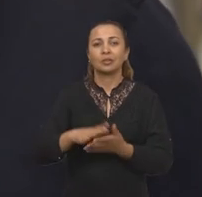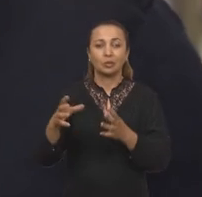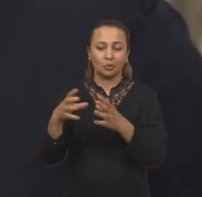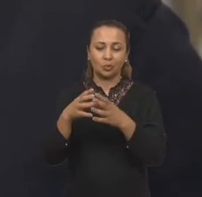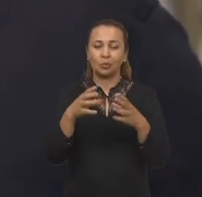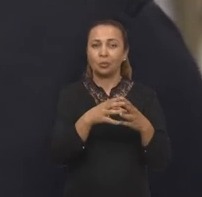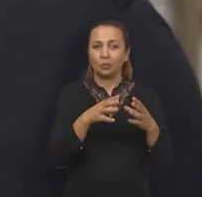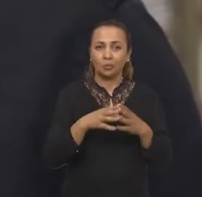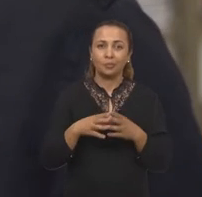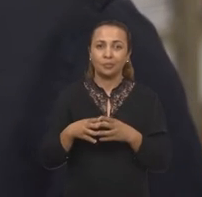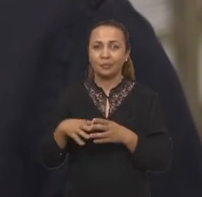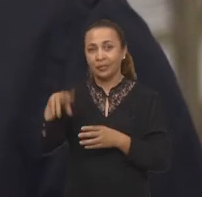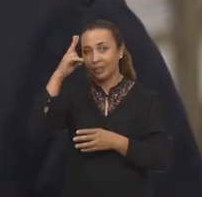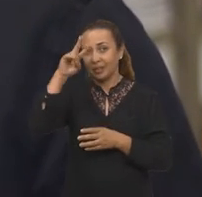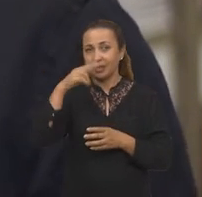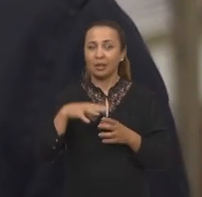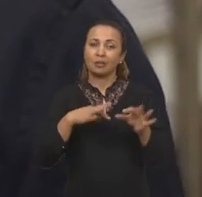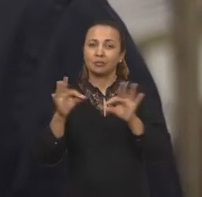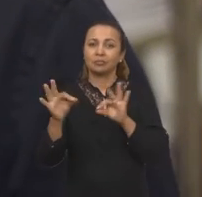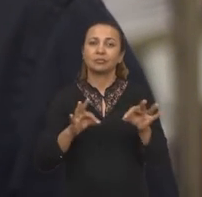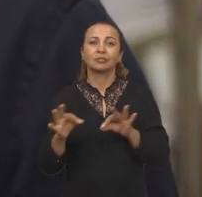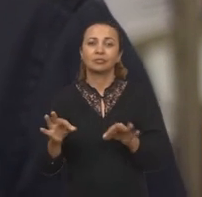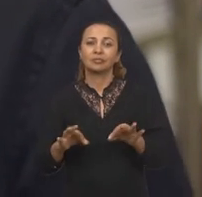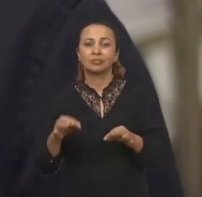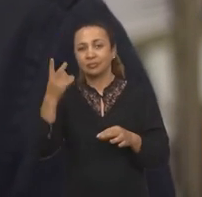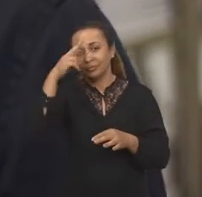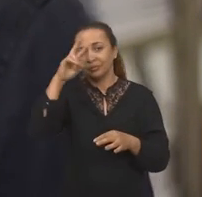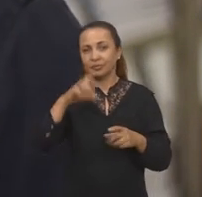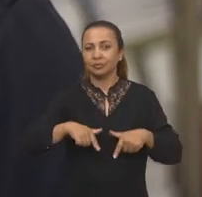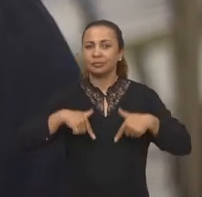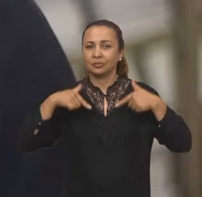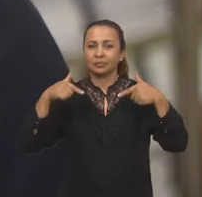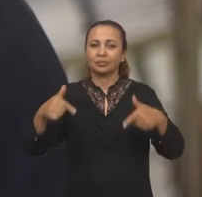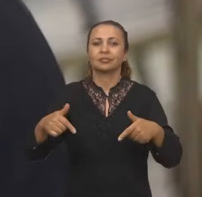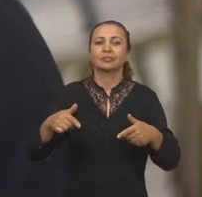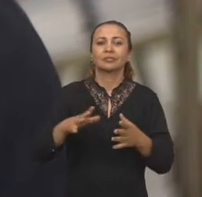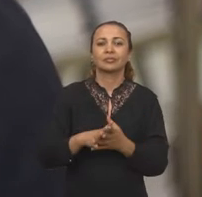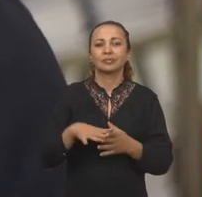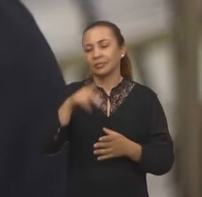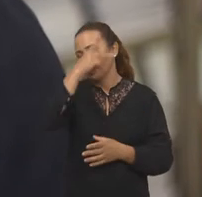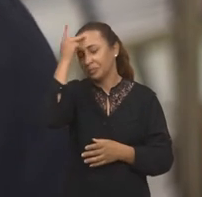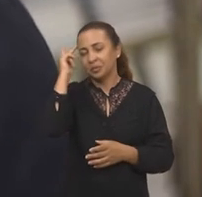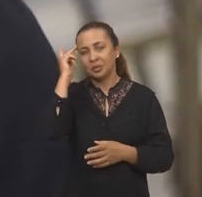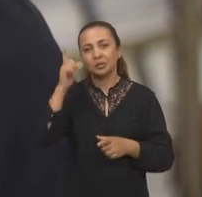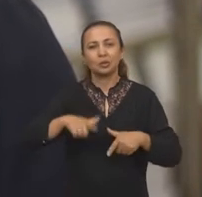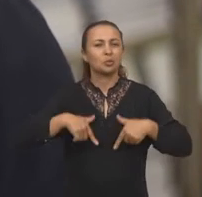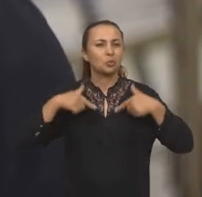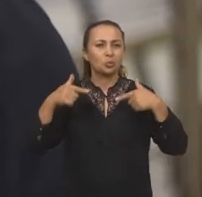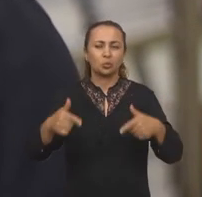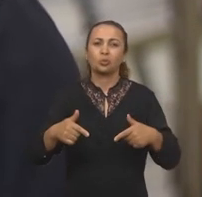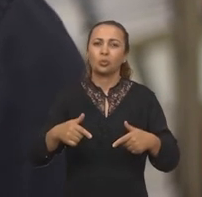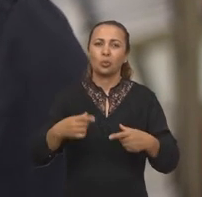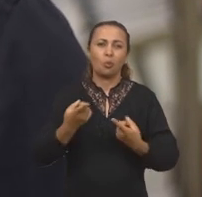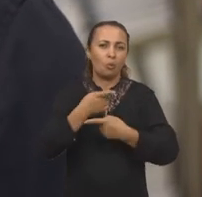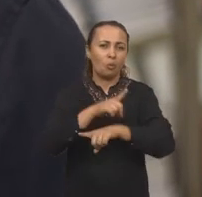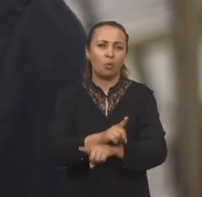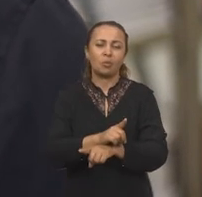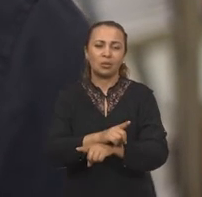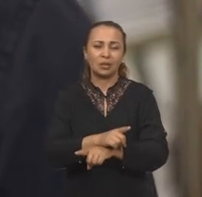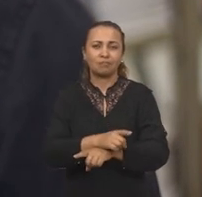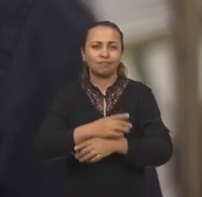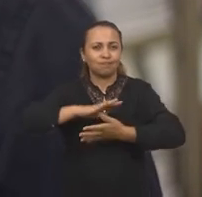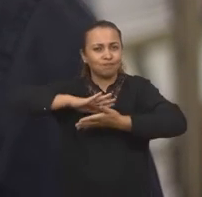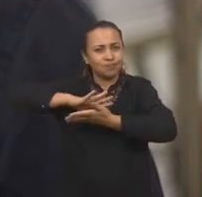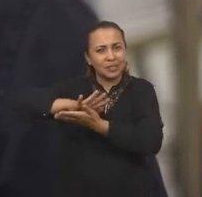desses grupos, né, da história dessas organizações, da história de luta dessas pessoas que resistiram contra o processo de